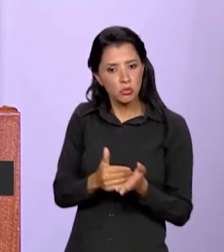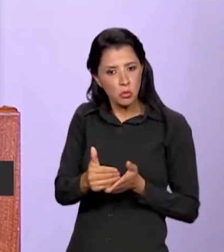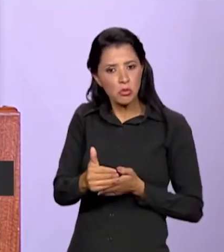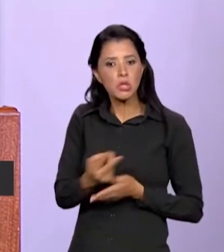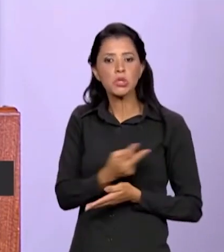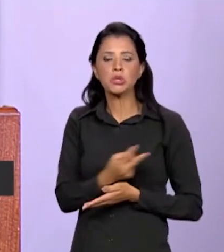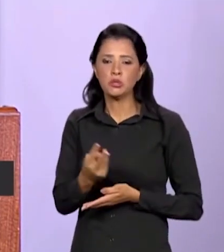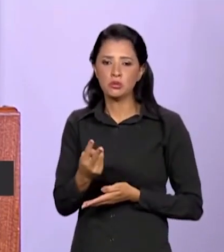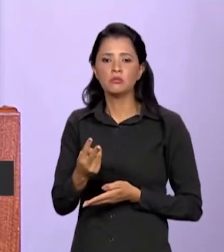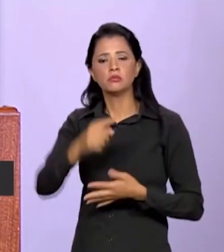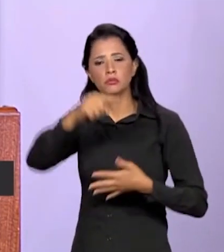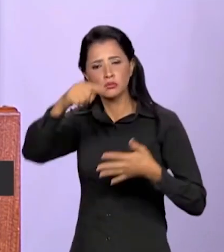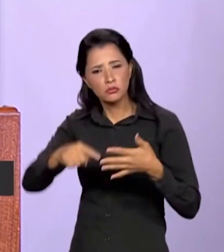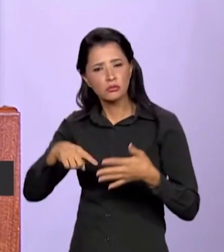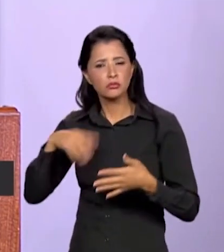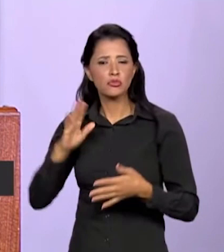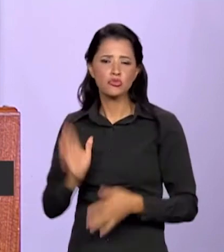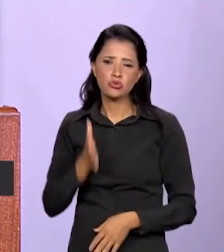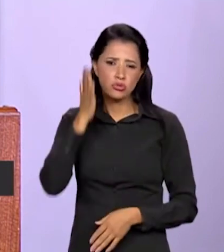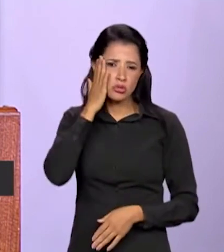que temos que fazer.